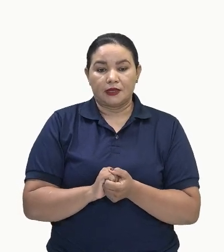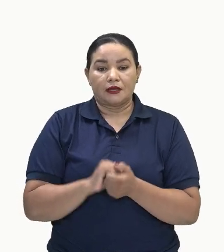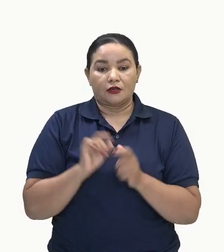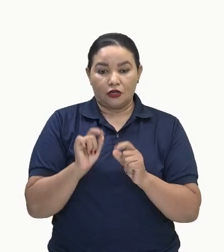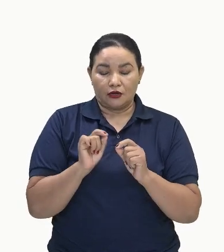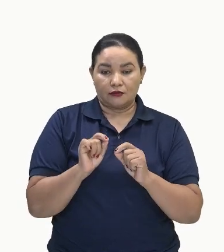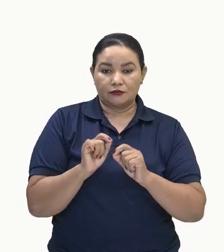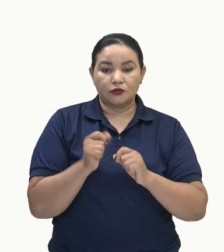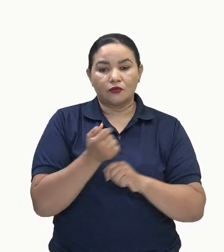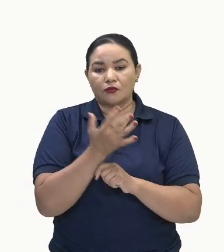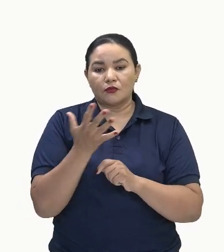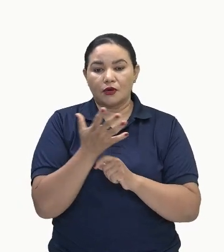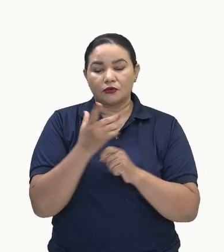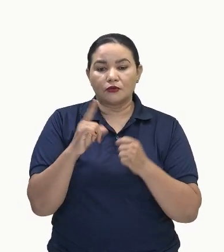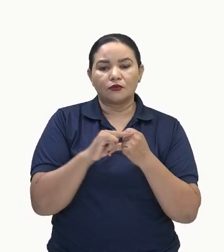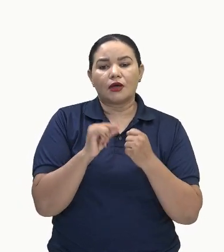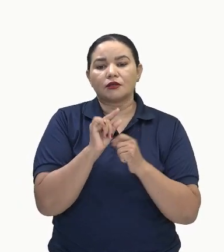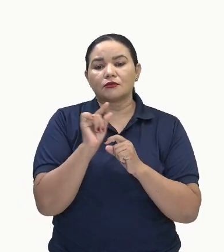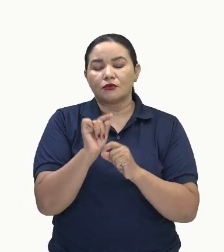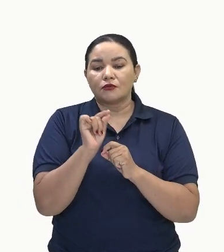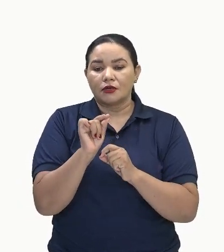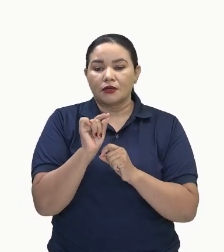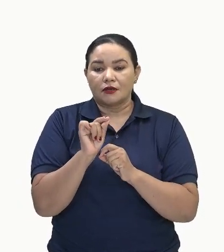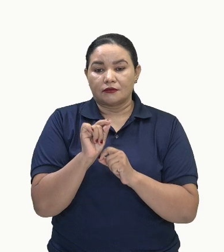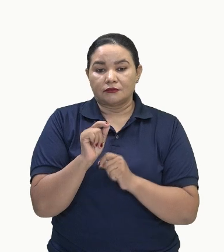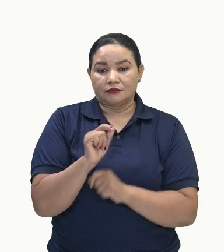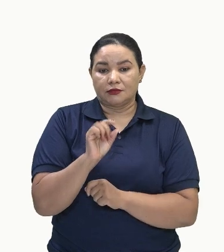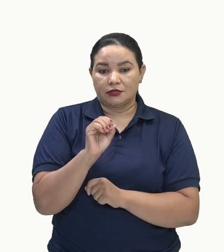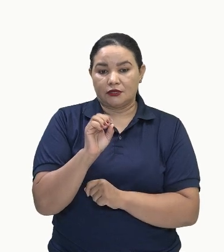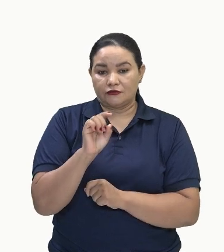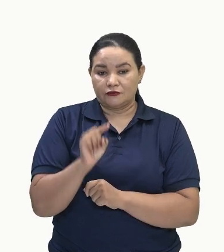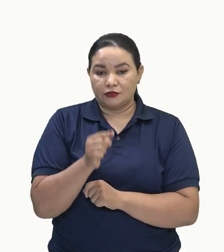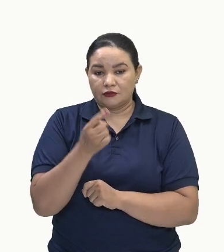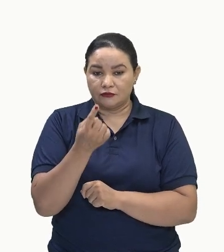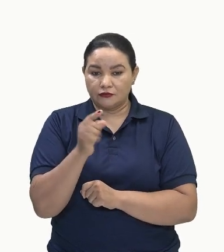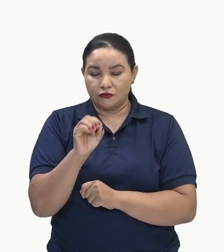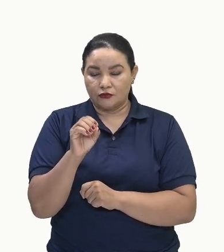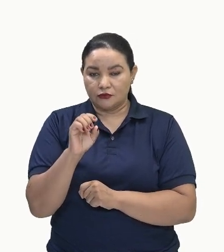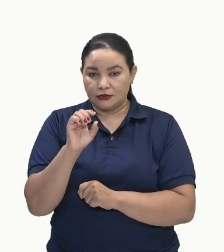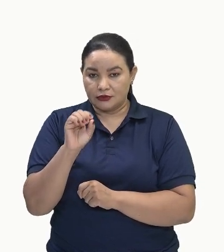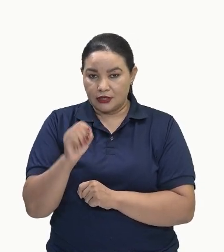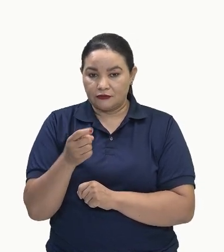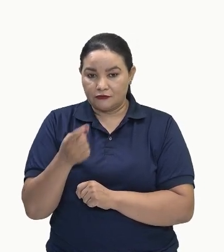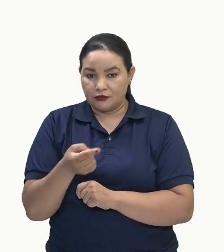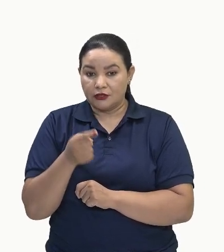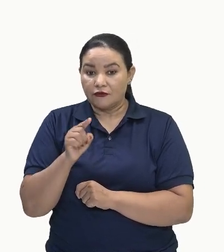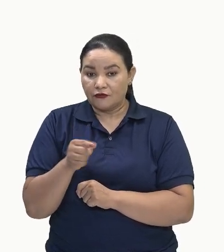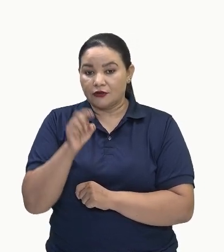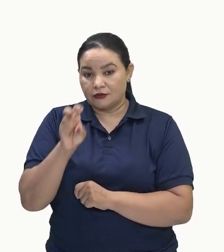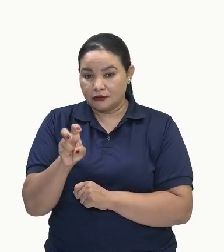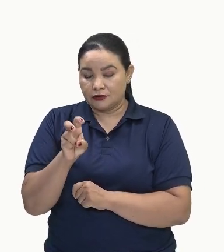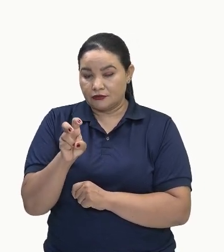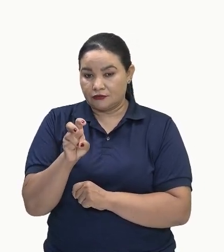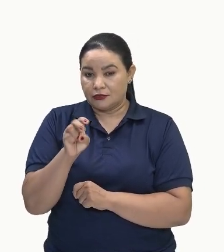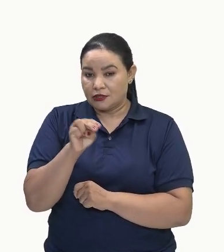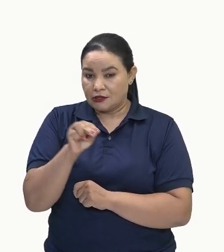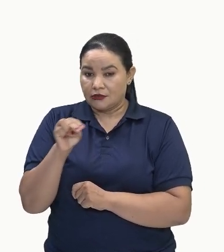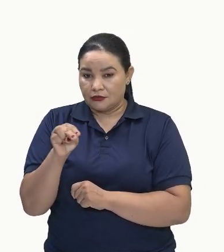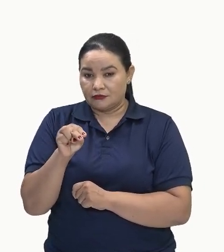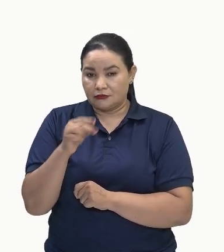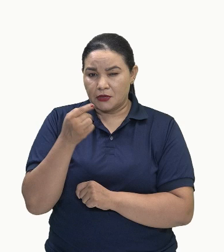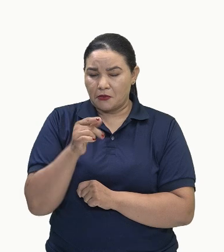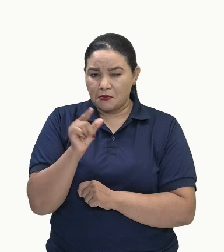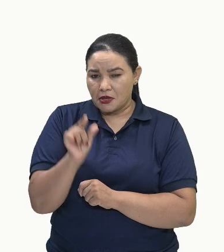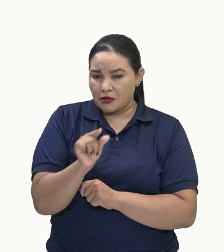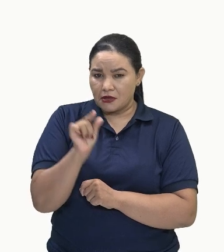entre 0,1 e 0,5 nanômetro. Isso são números muito pequenos. Tá legal?